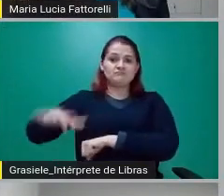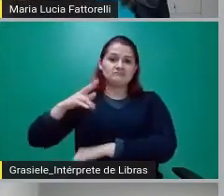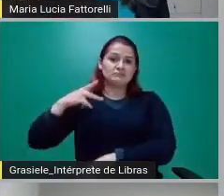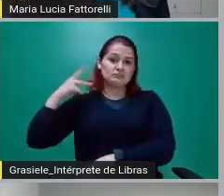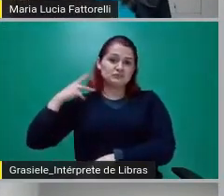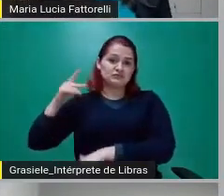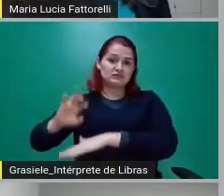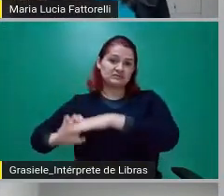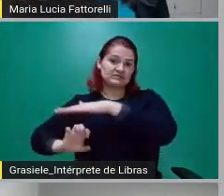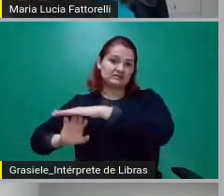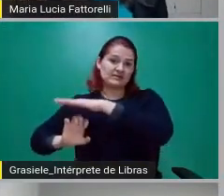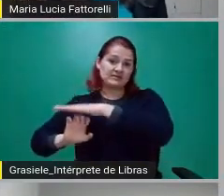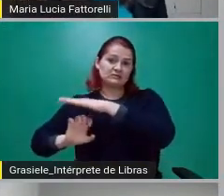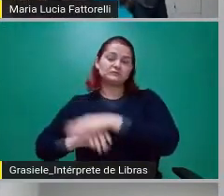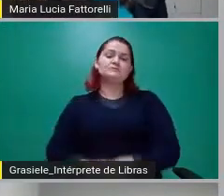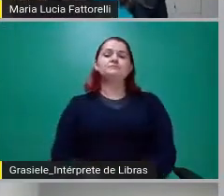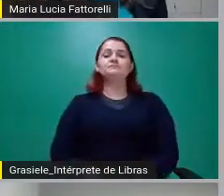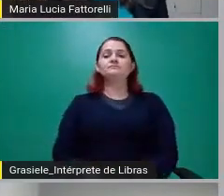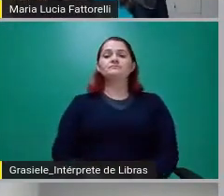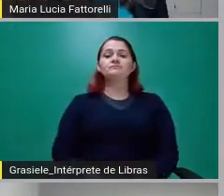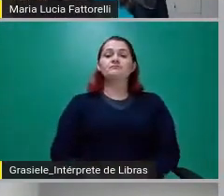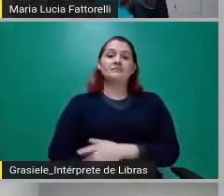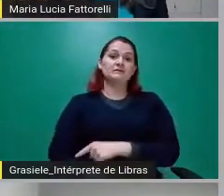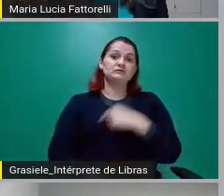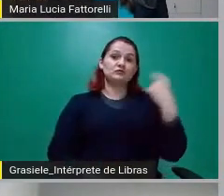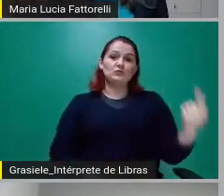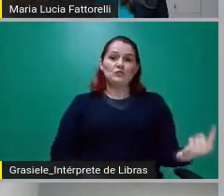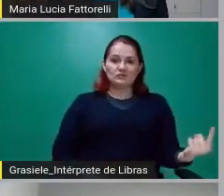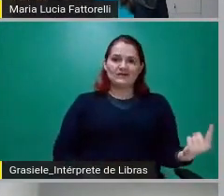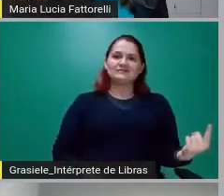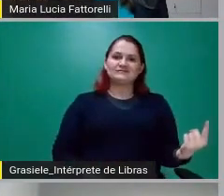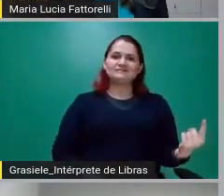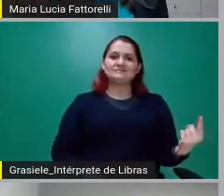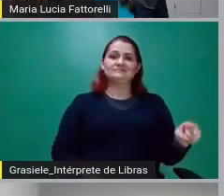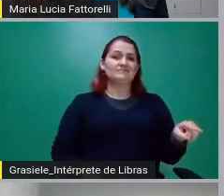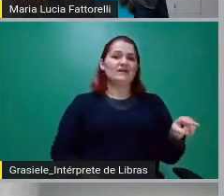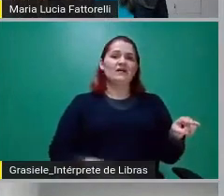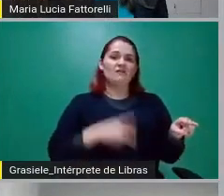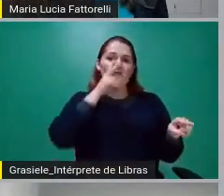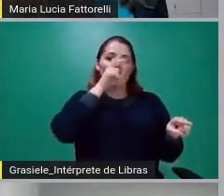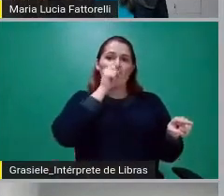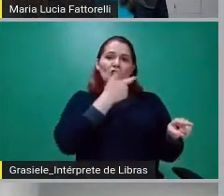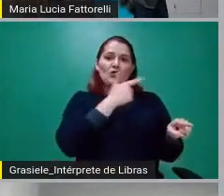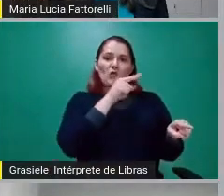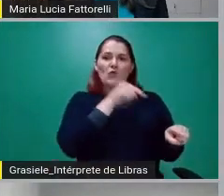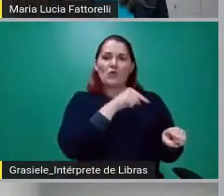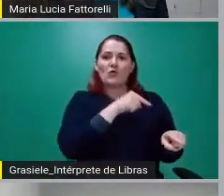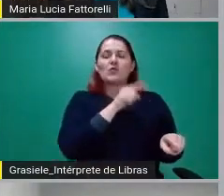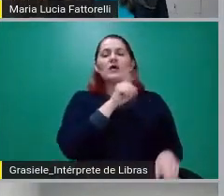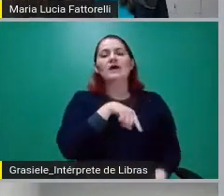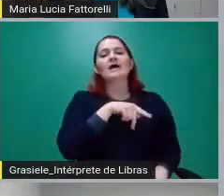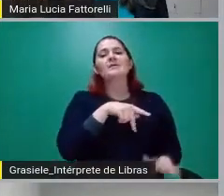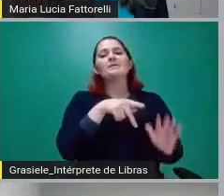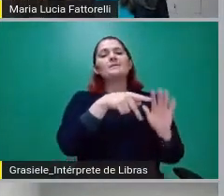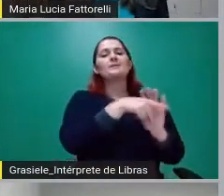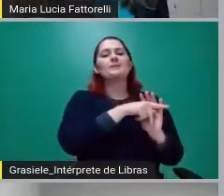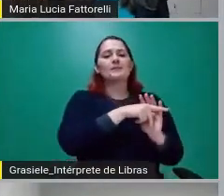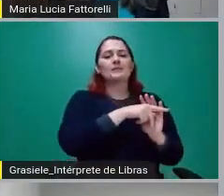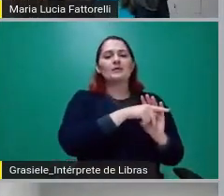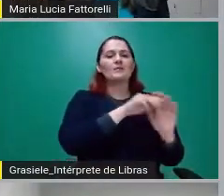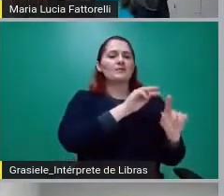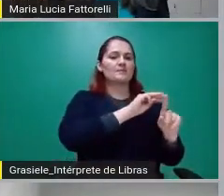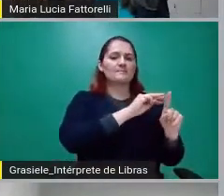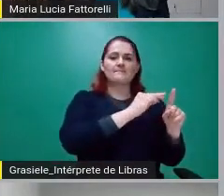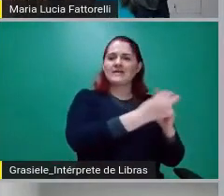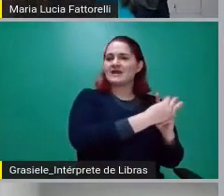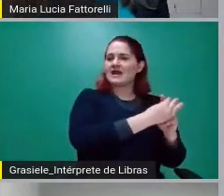estatais. E outra força poderosíssima, a força dos mercados. E